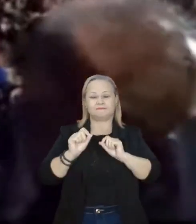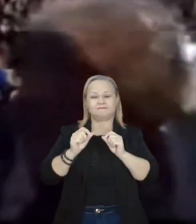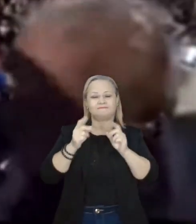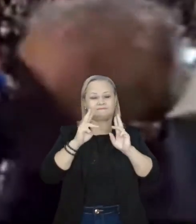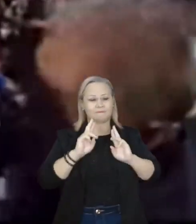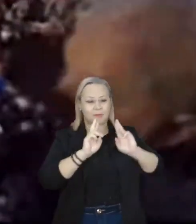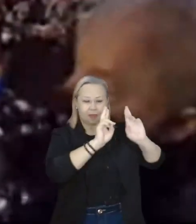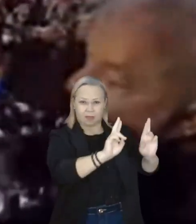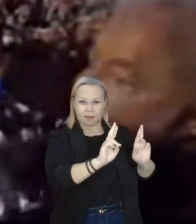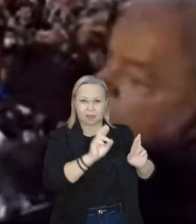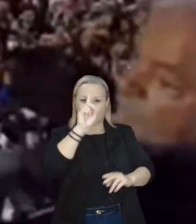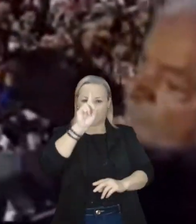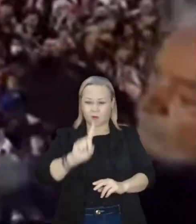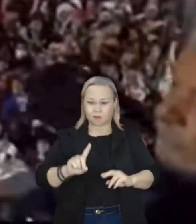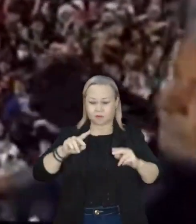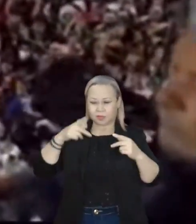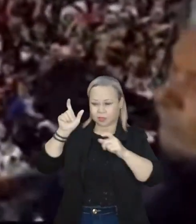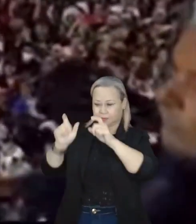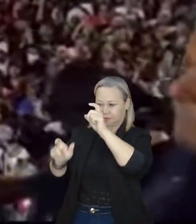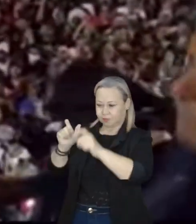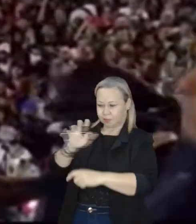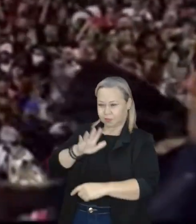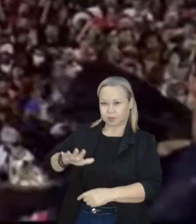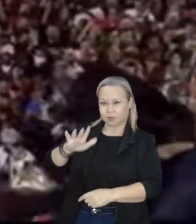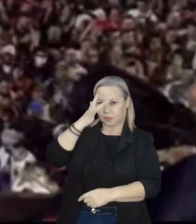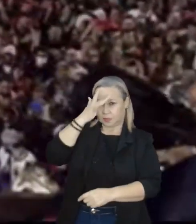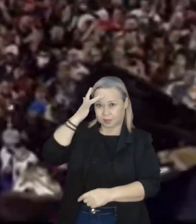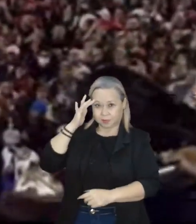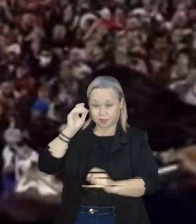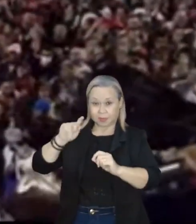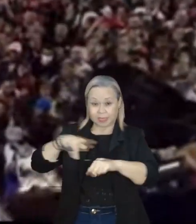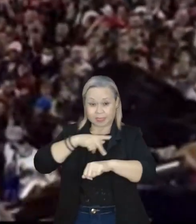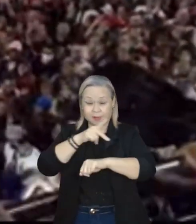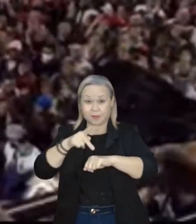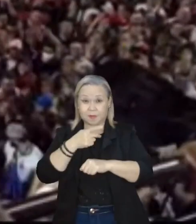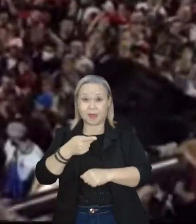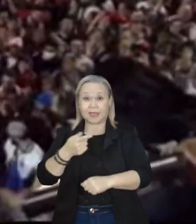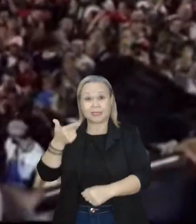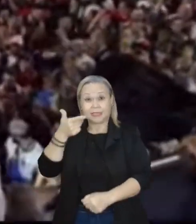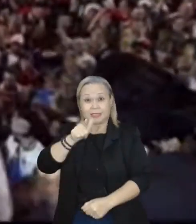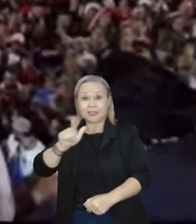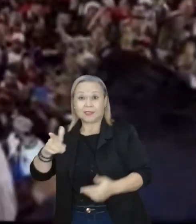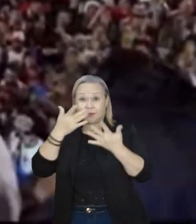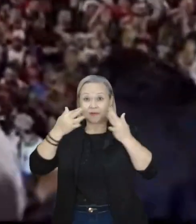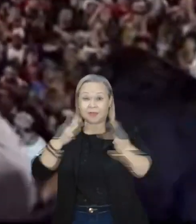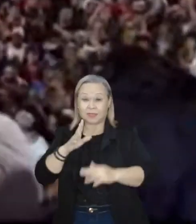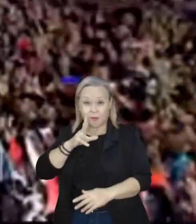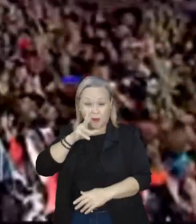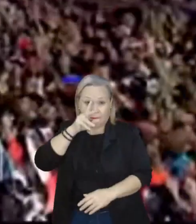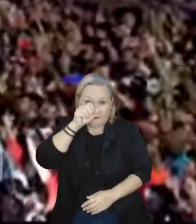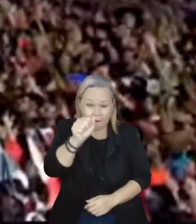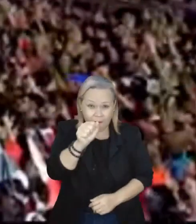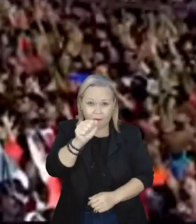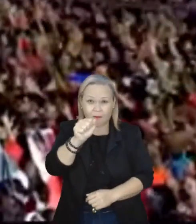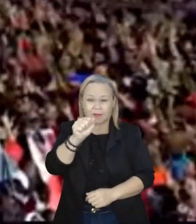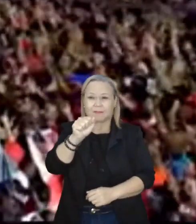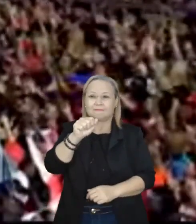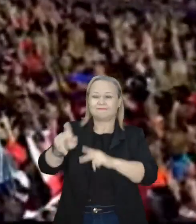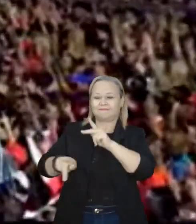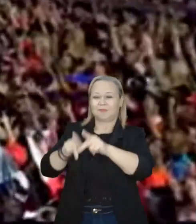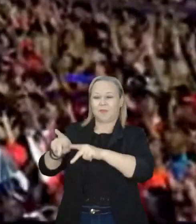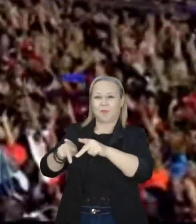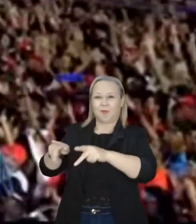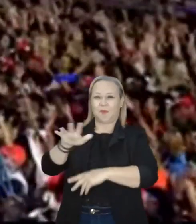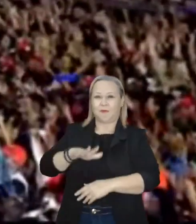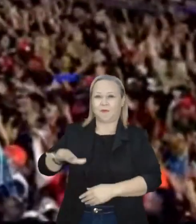dignidade, os direitos das pessoas. Esse país vai ser feliz de novo com a força do povo!